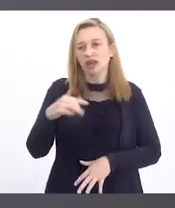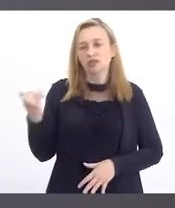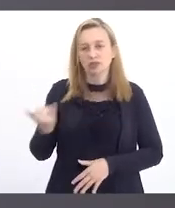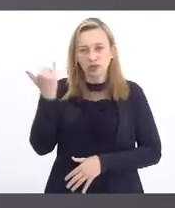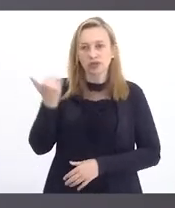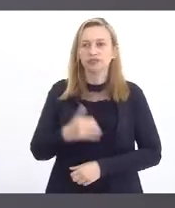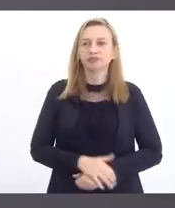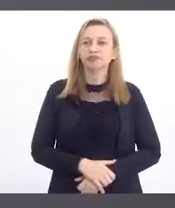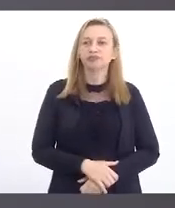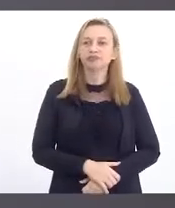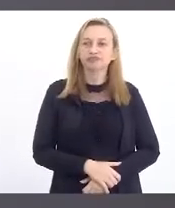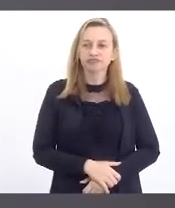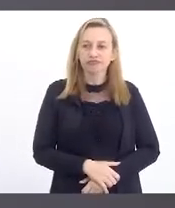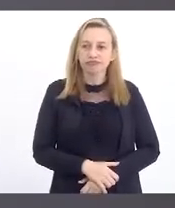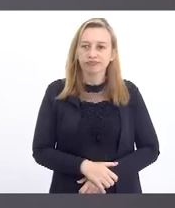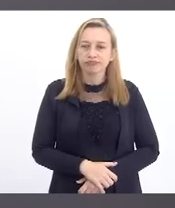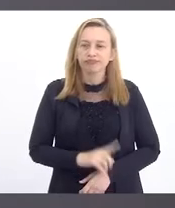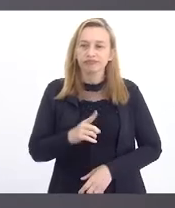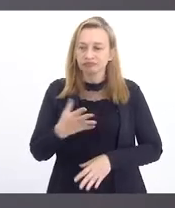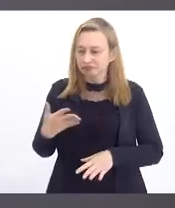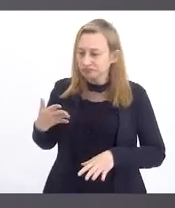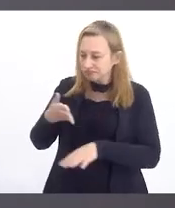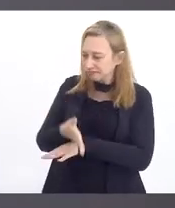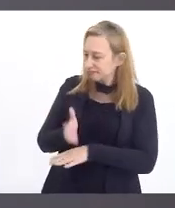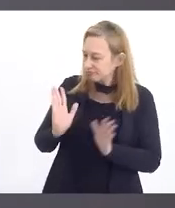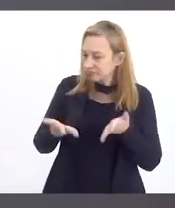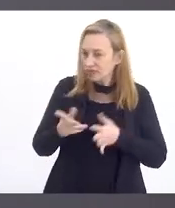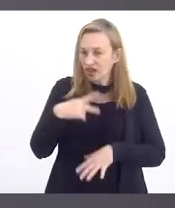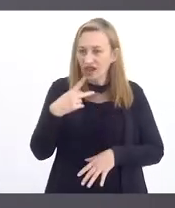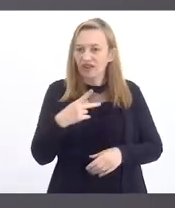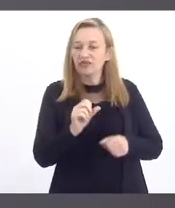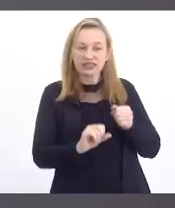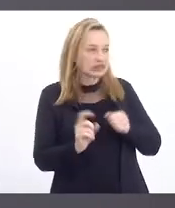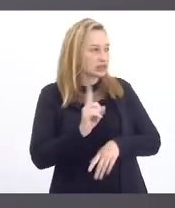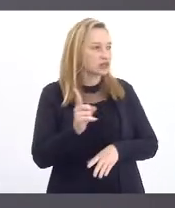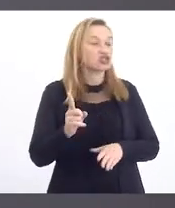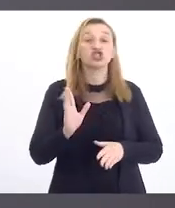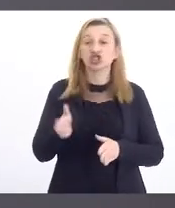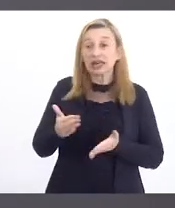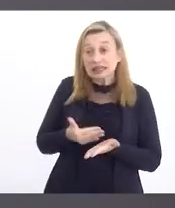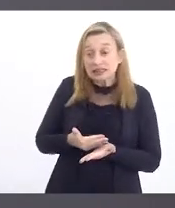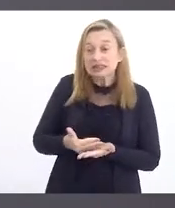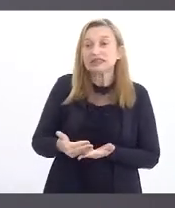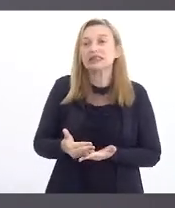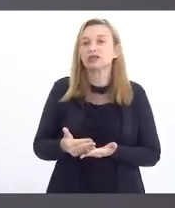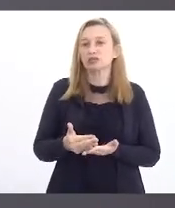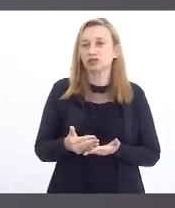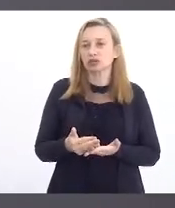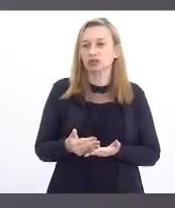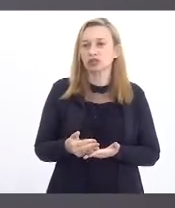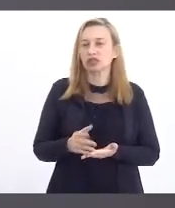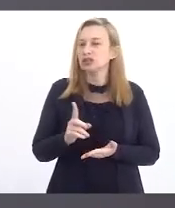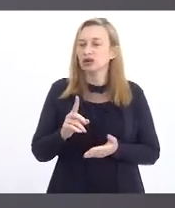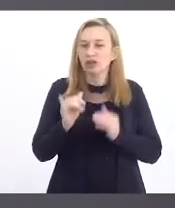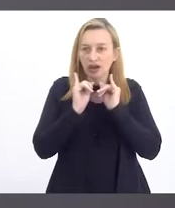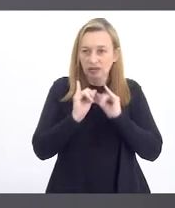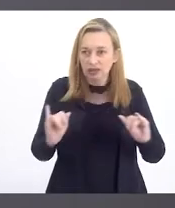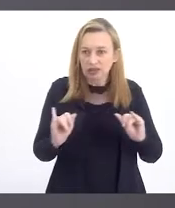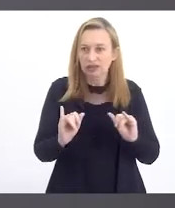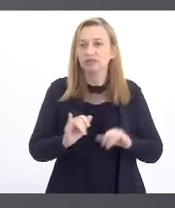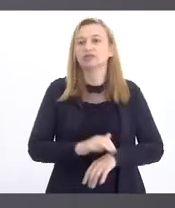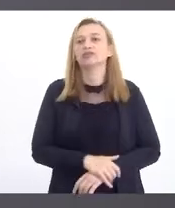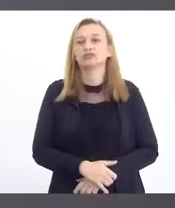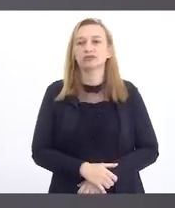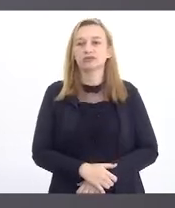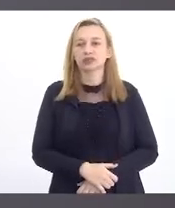porque estamos falando, nós não chegamos hoje aqui para falar que vamos fazer, a gente já está fazendo, só que não passamos, não